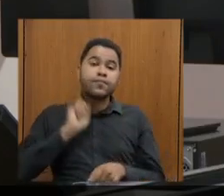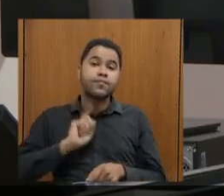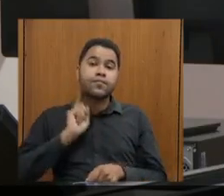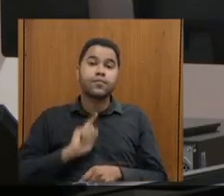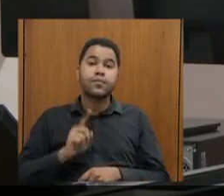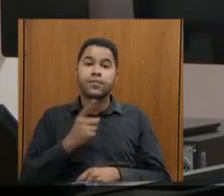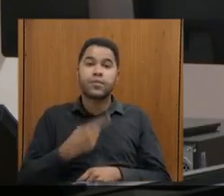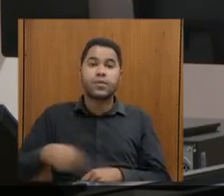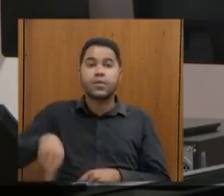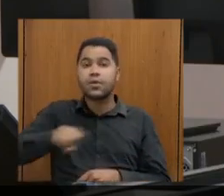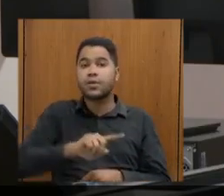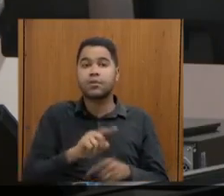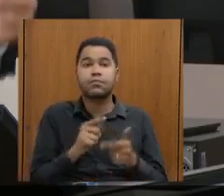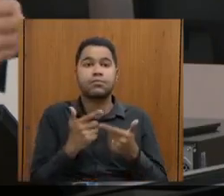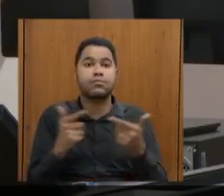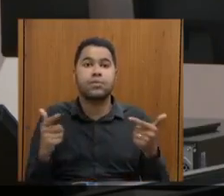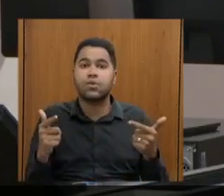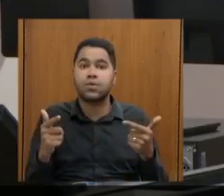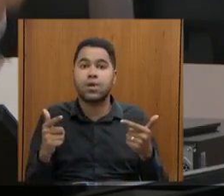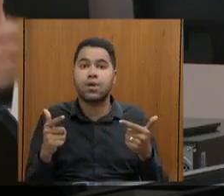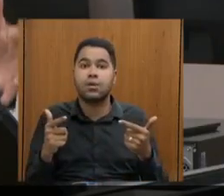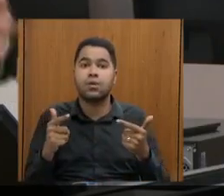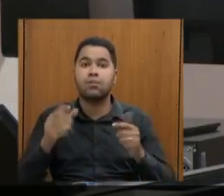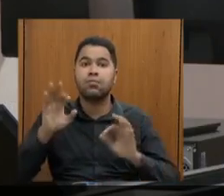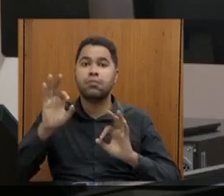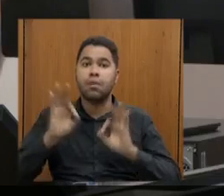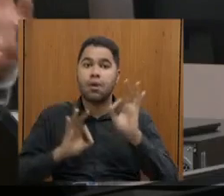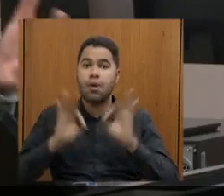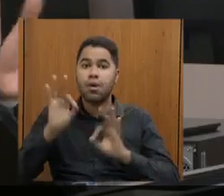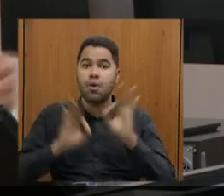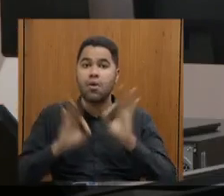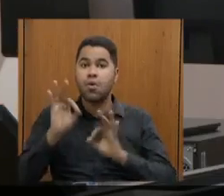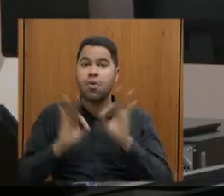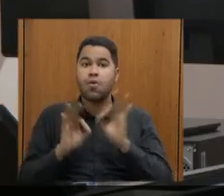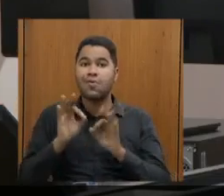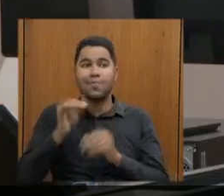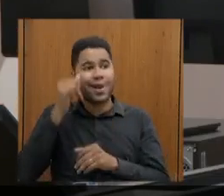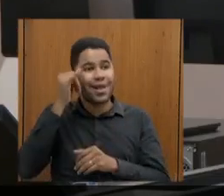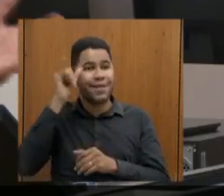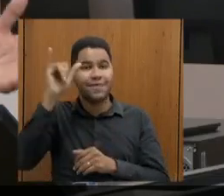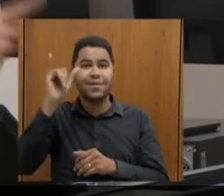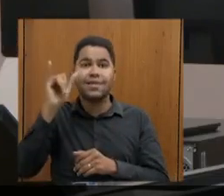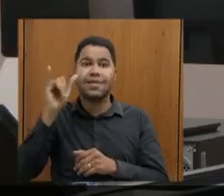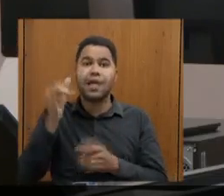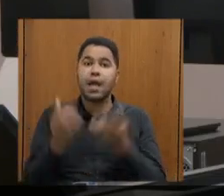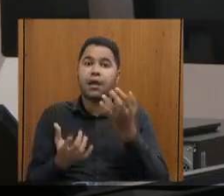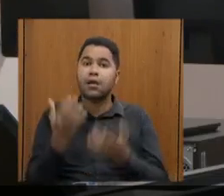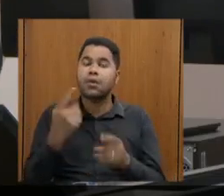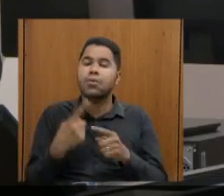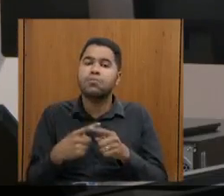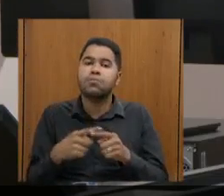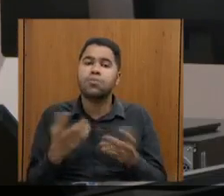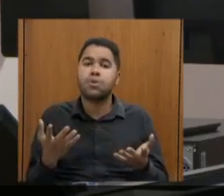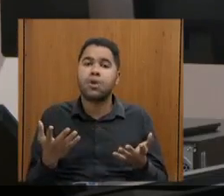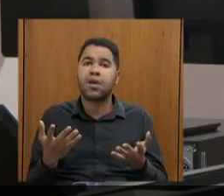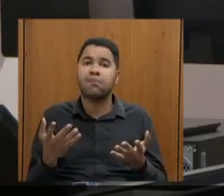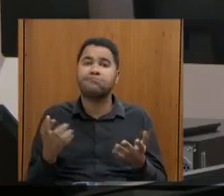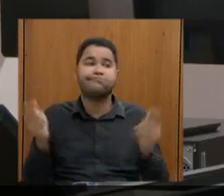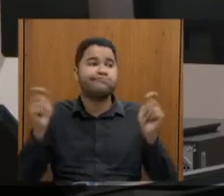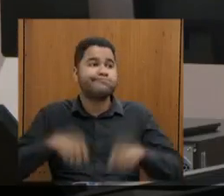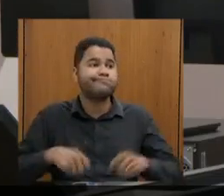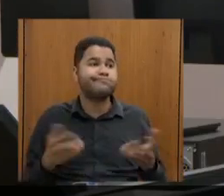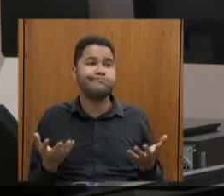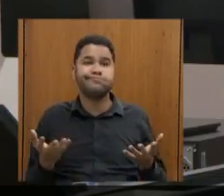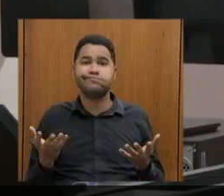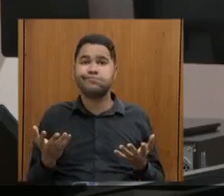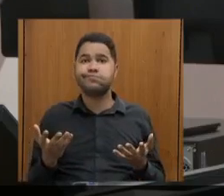Eles não têm plano de evitar um incêndio por quê que mal mal estão dando conta